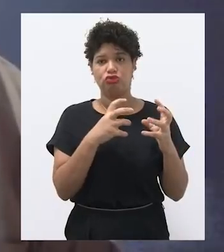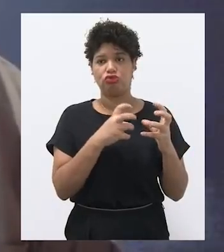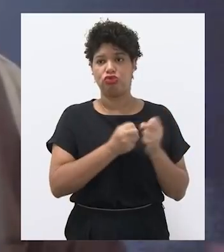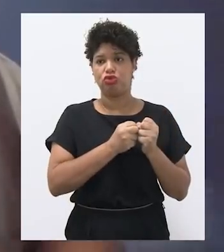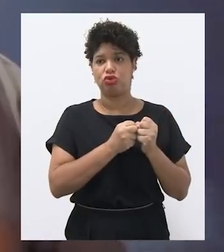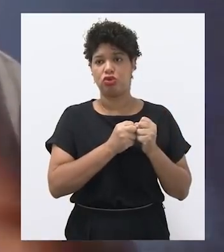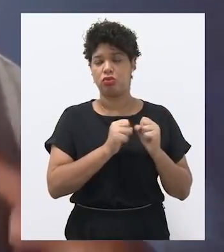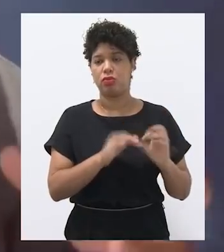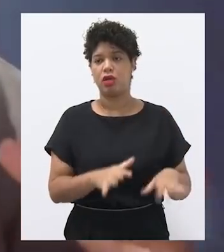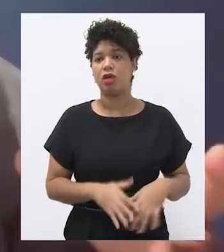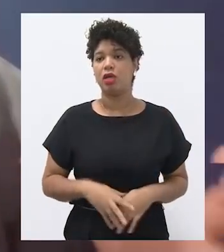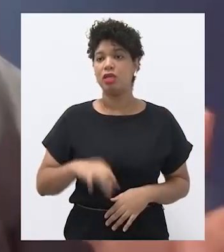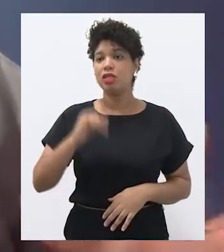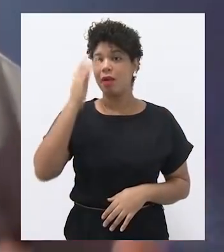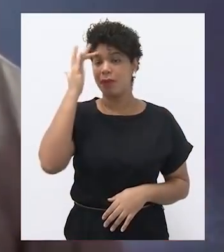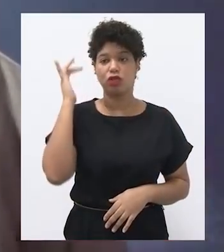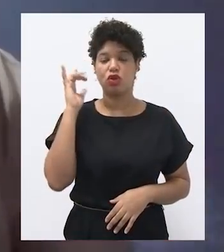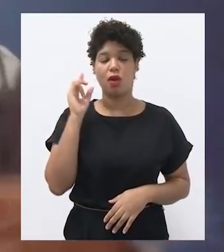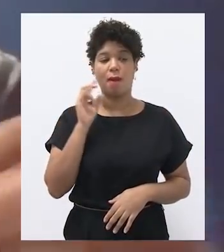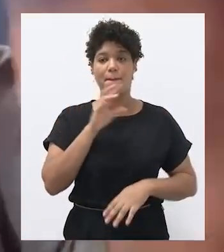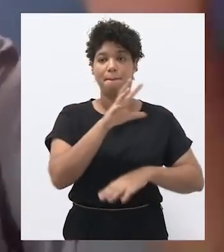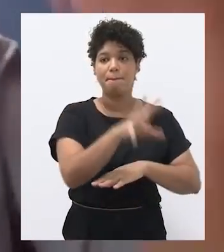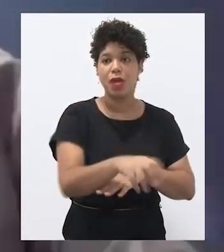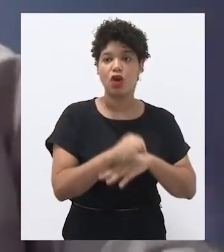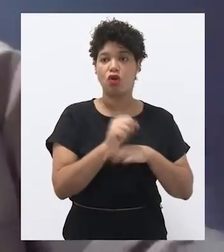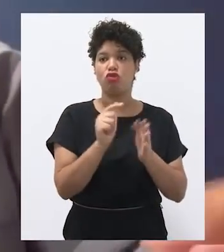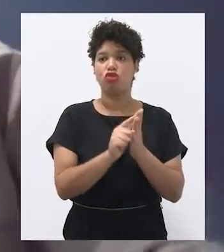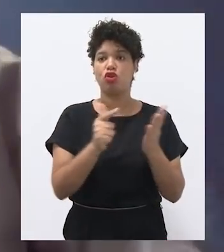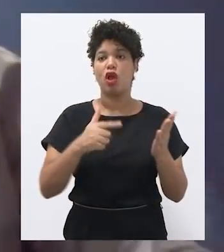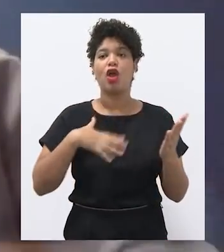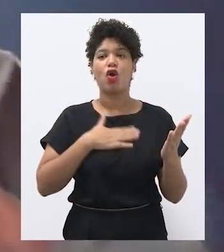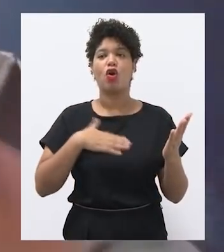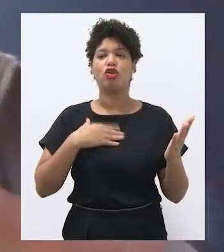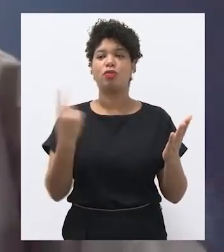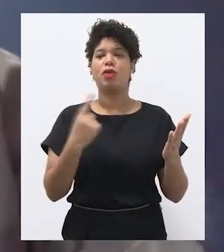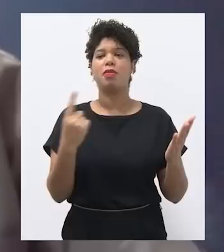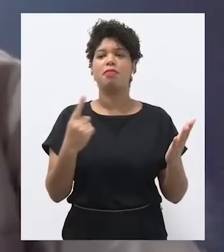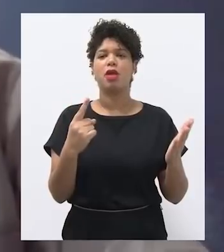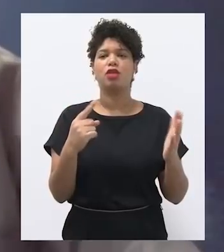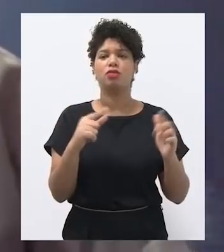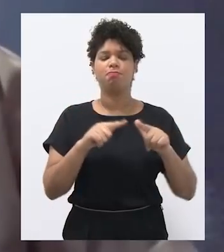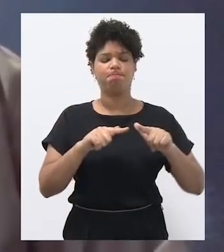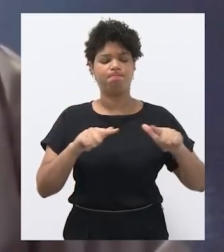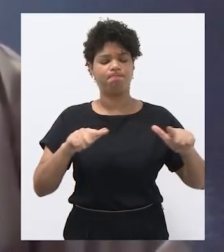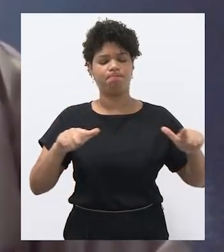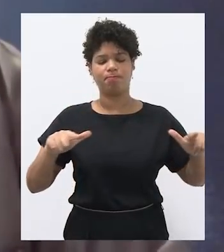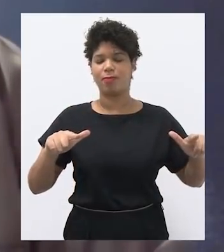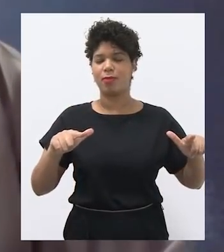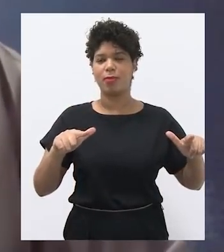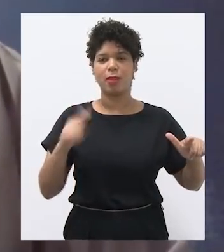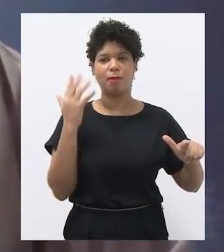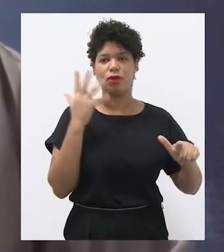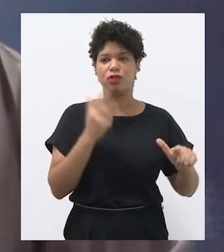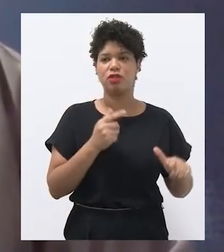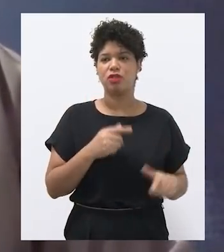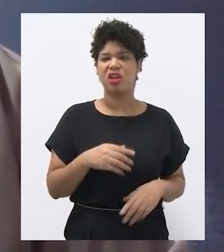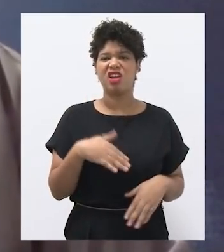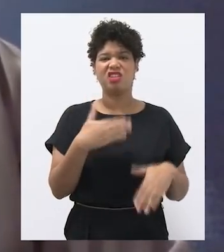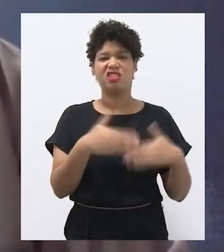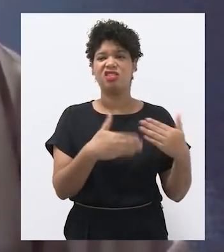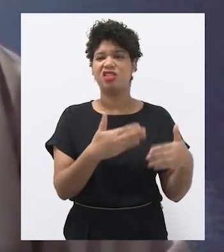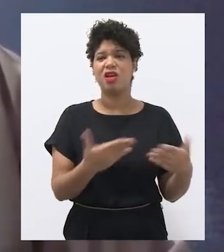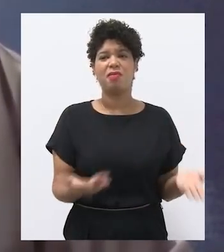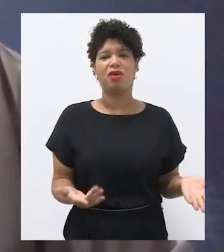jornal antes de mim, eu já fico nervoso. Então, eu gosto de ler ele ali primeiro, certinho, quando chega, mas minutos depois ele já perdeu